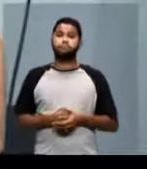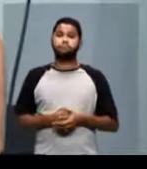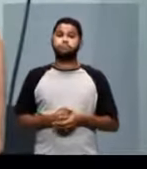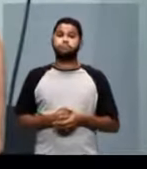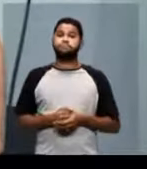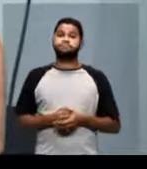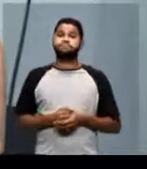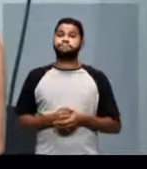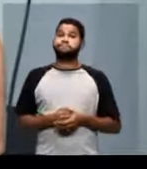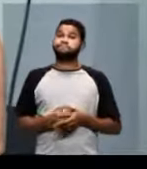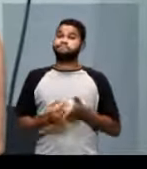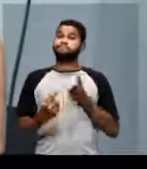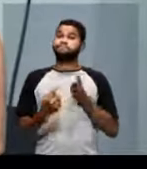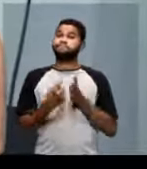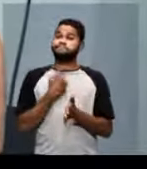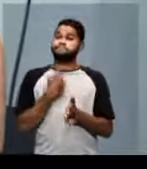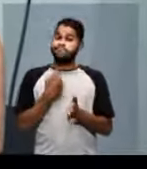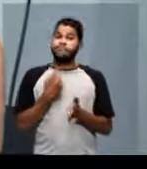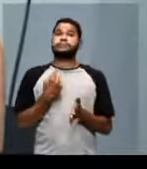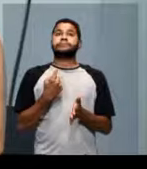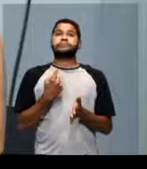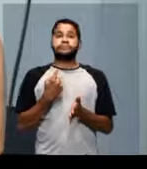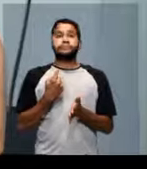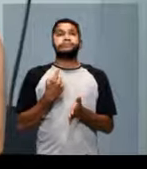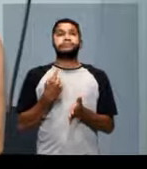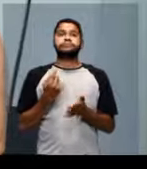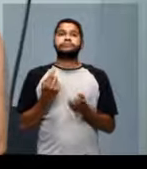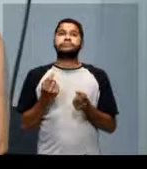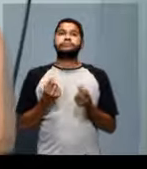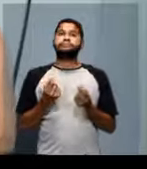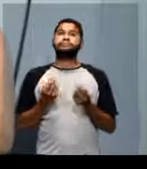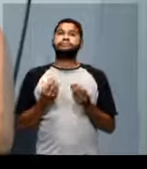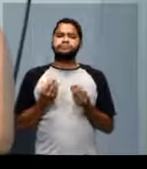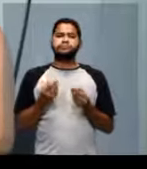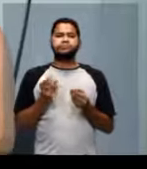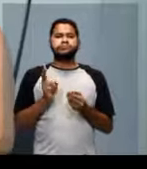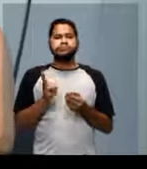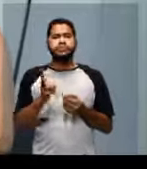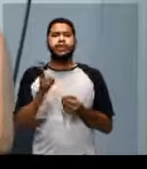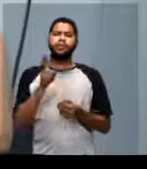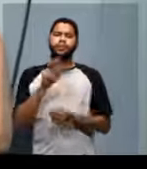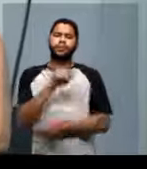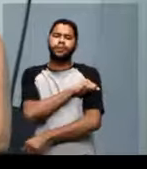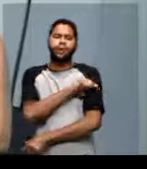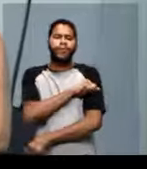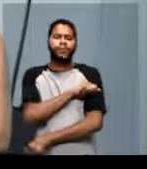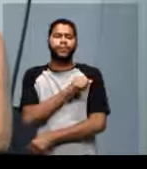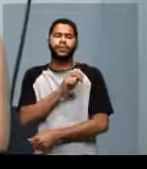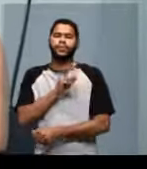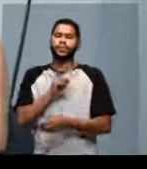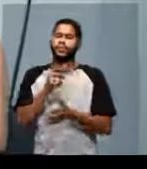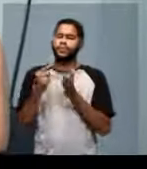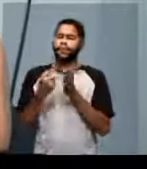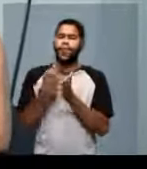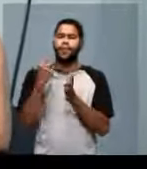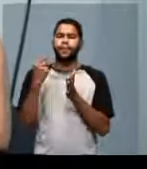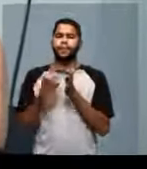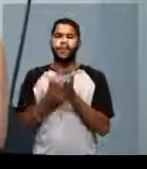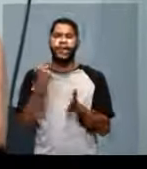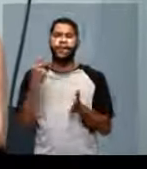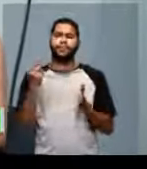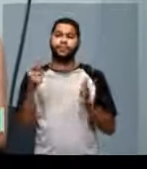Essa pergunta, ela é muito... constantemente o aluno pergunta isso, né? Porque